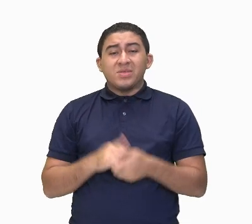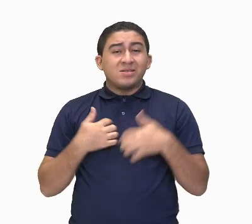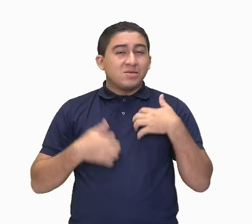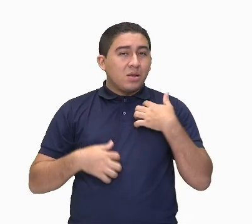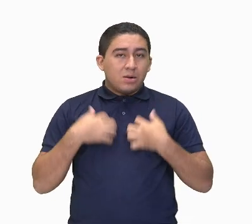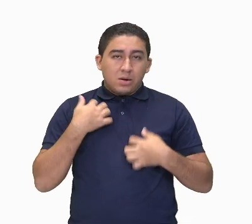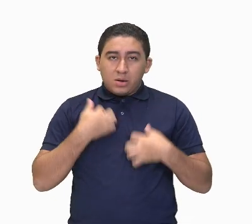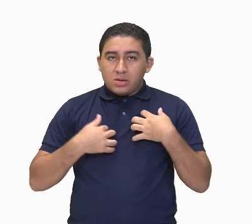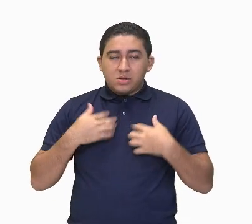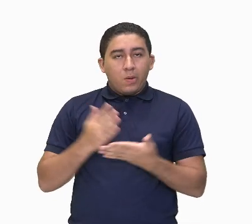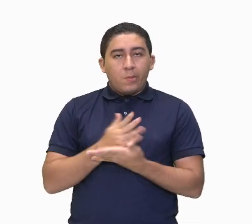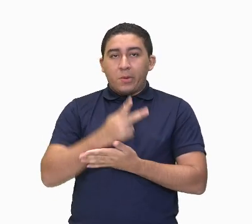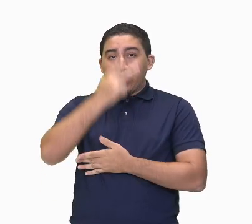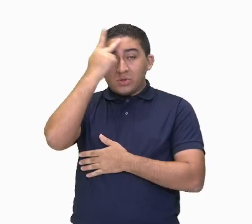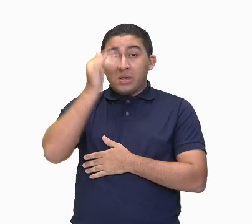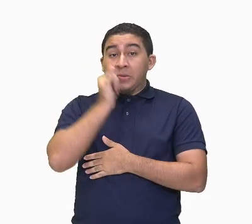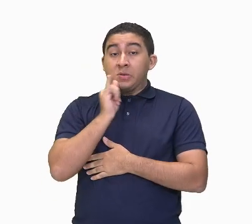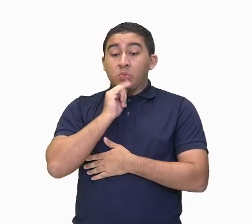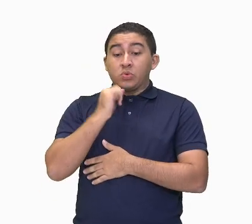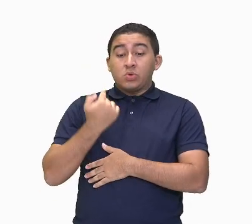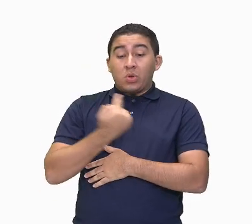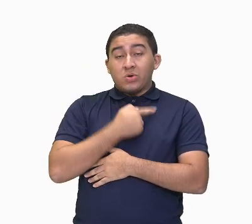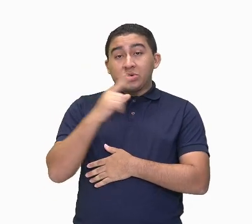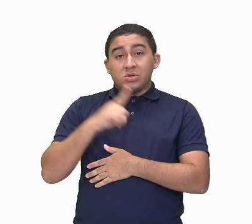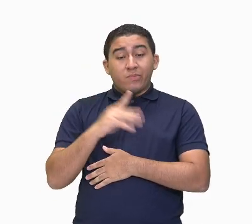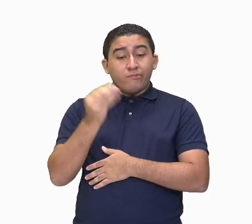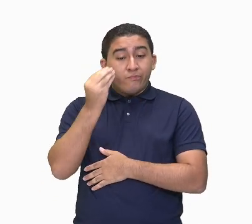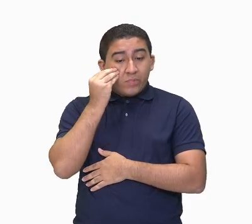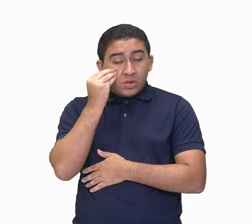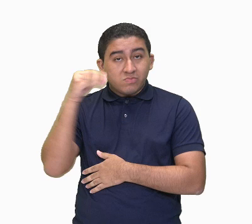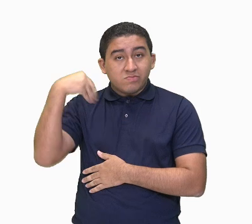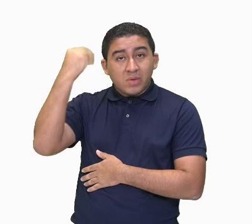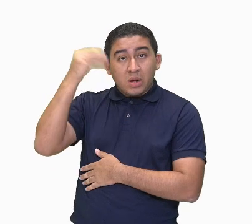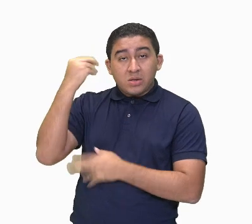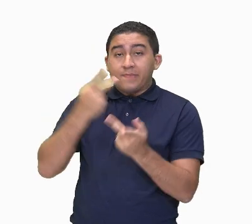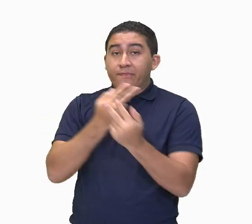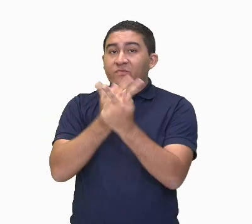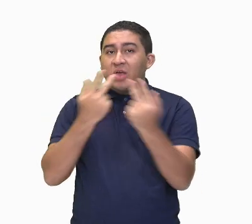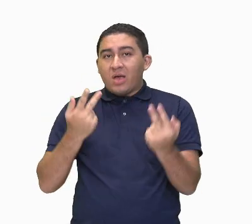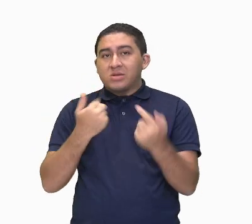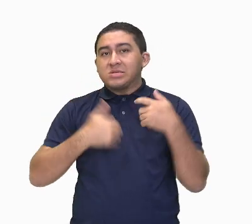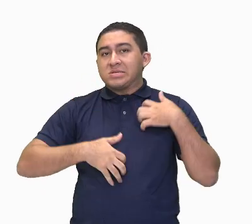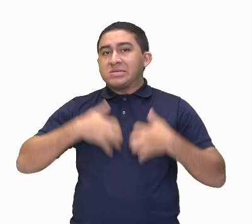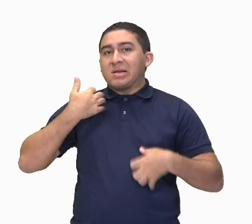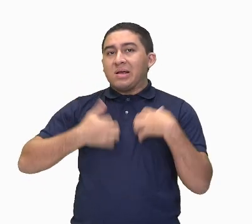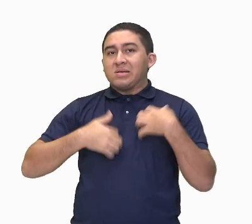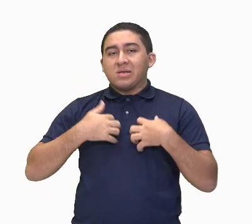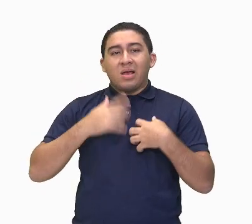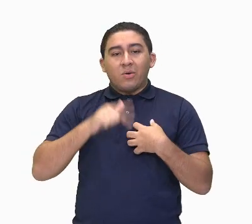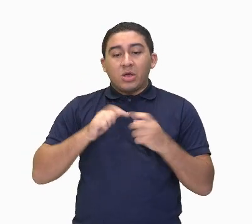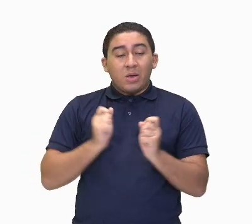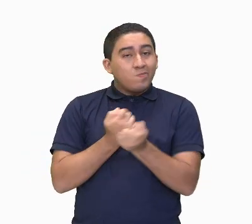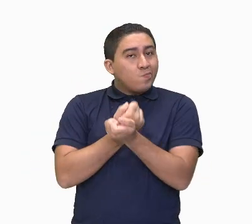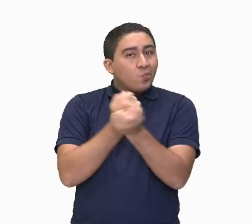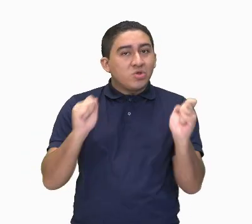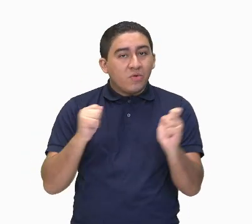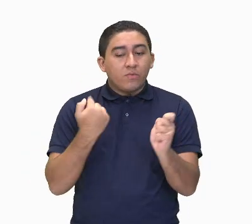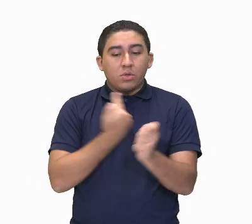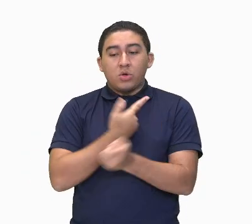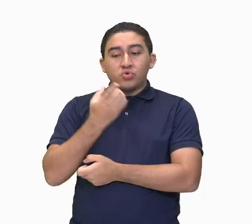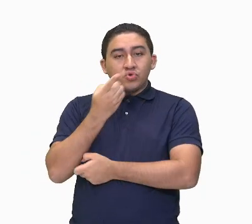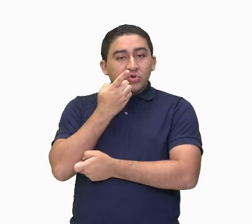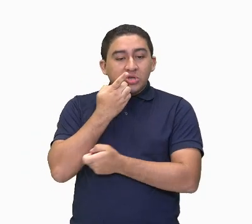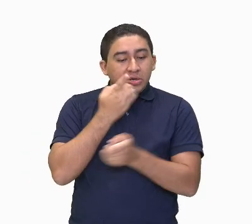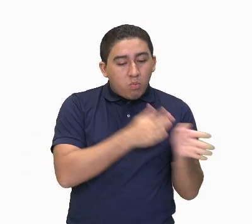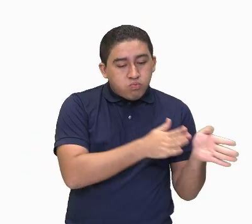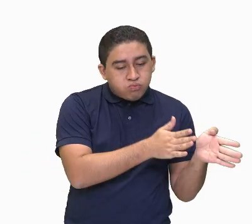A gente às vezes está exposto a situações de estresse no nosso dia a dia. É praticamente impossível a gente não passar por alguma